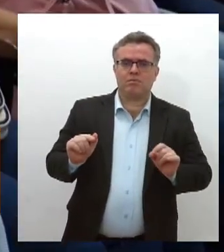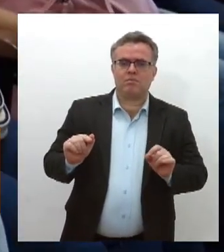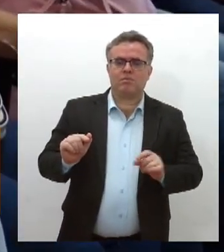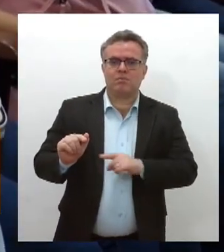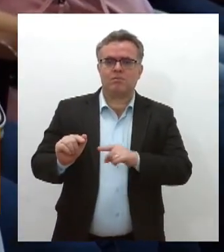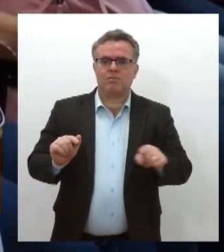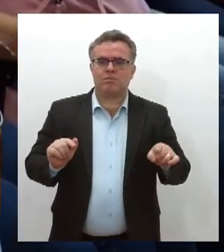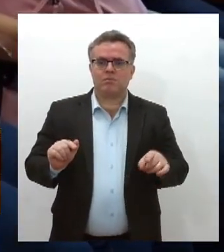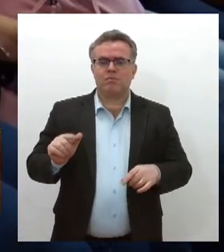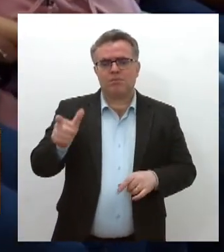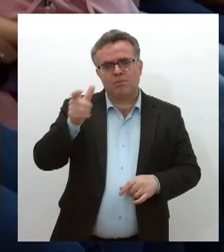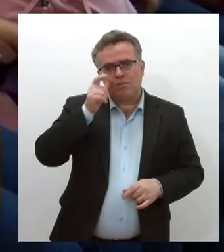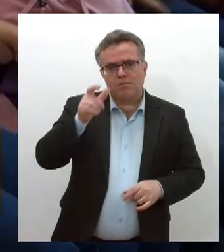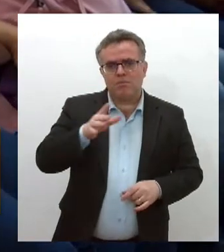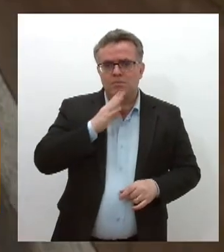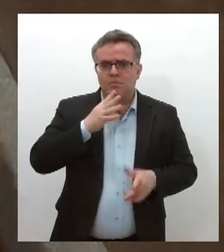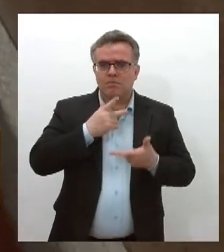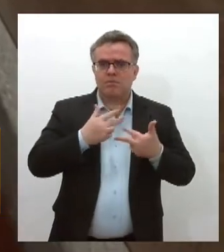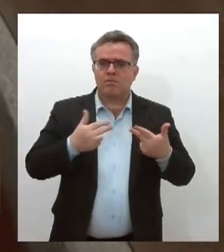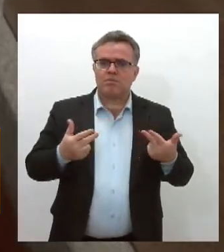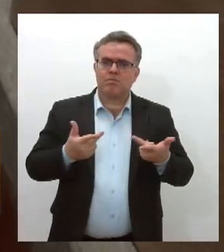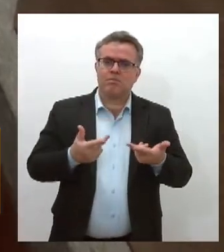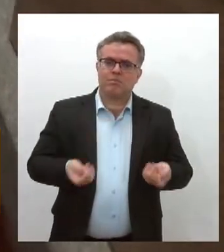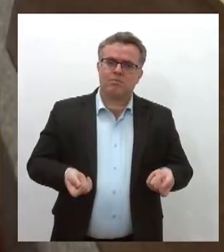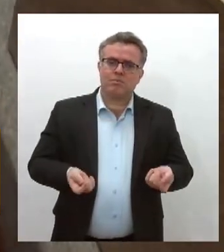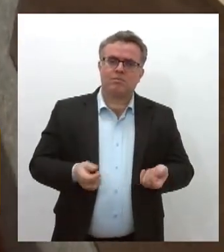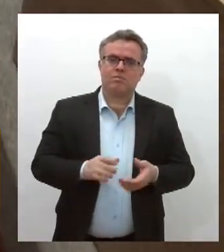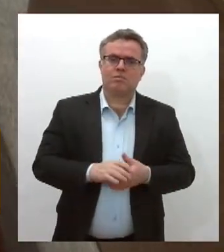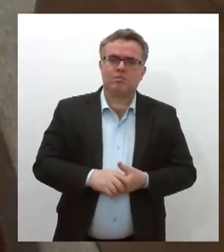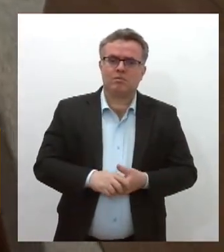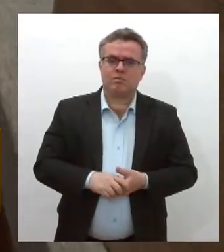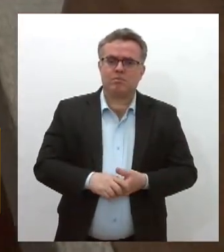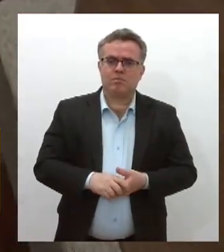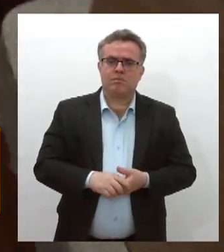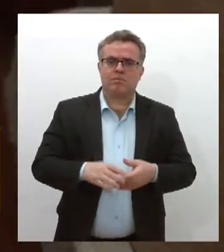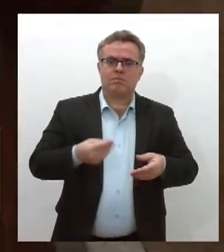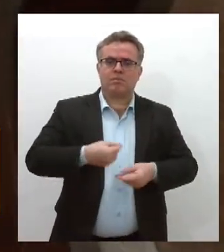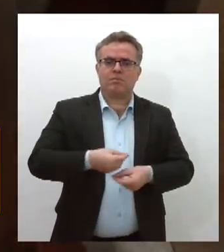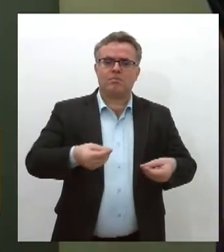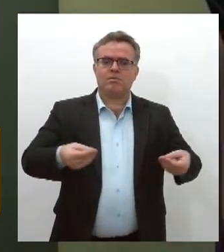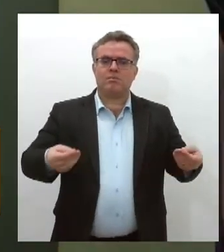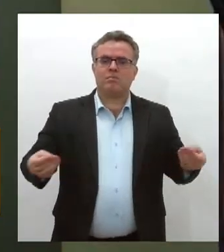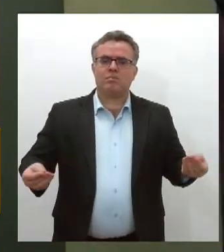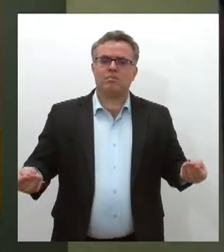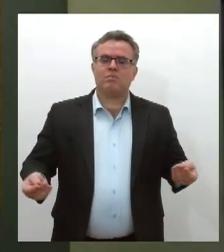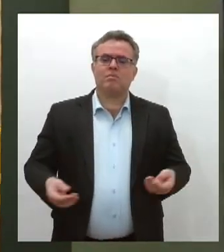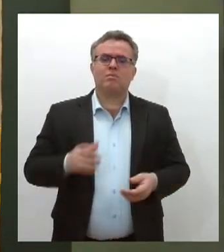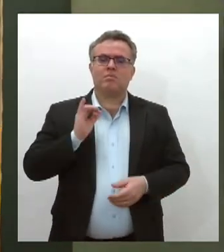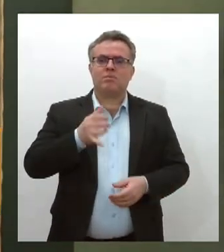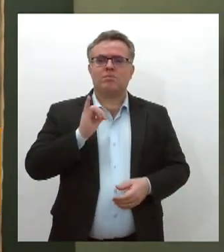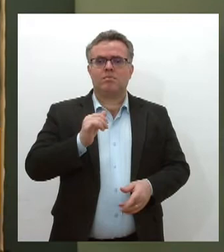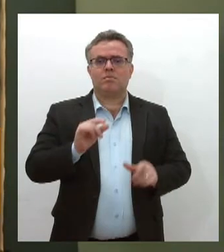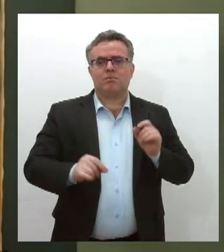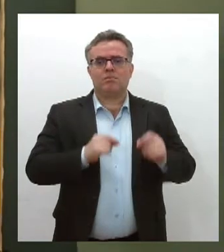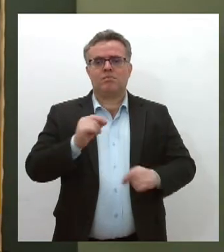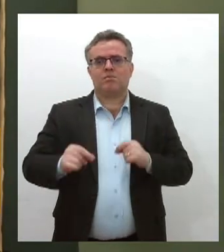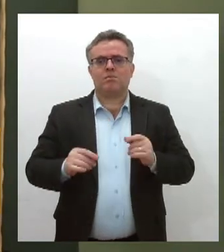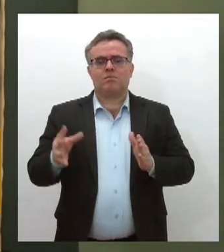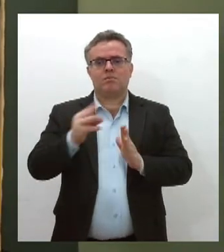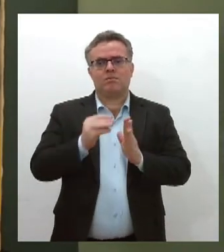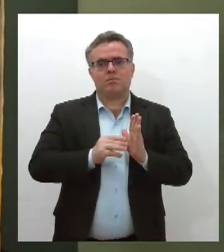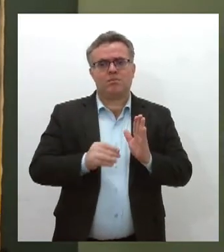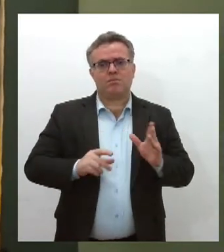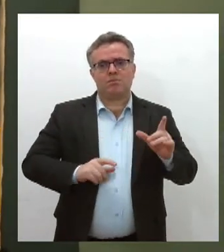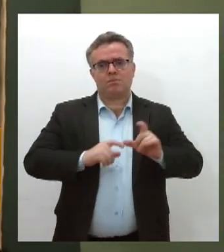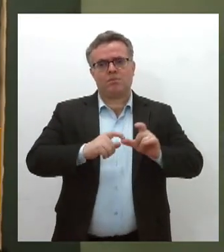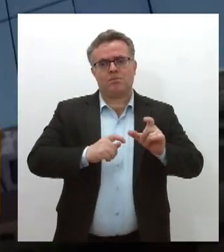um pouco sobre a história do Parlamento Sergipano. Receberam uma cartilha que conta essa história, feita em formato de quadrinhos, para atrair a